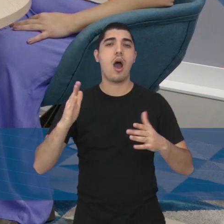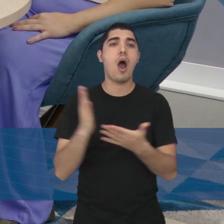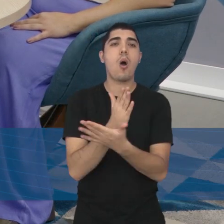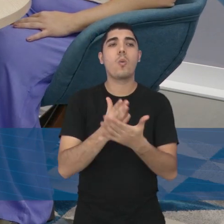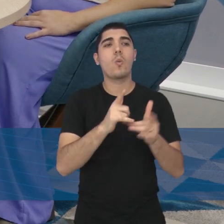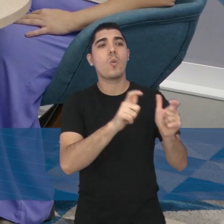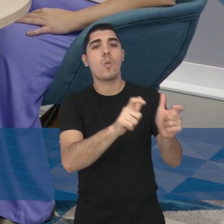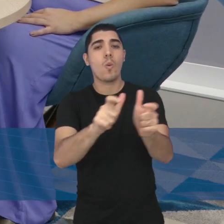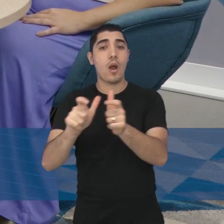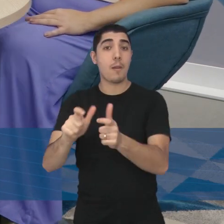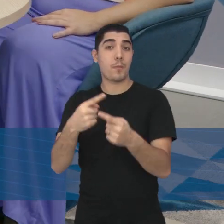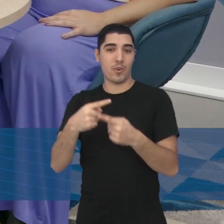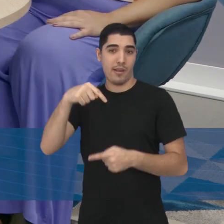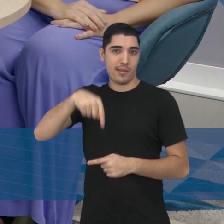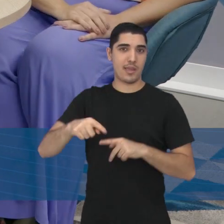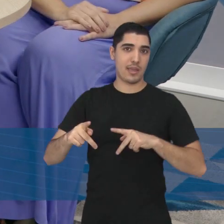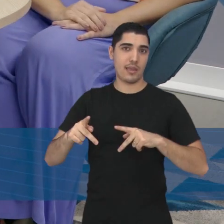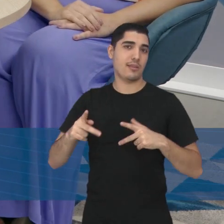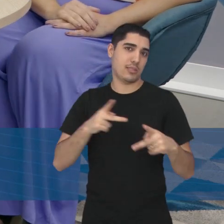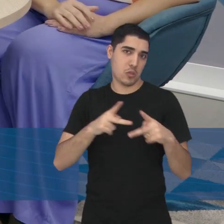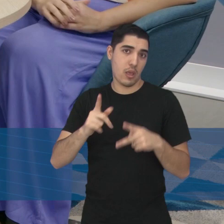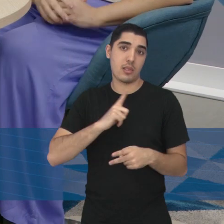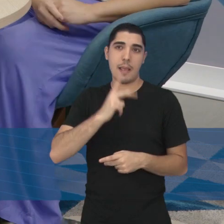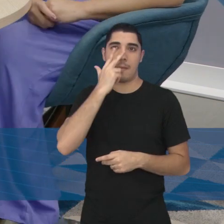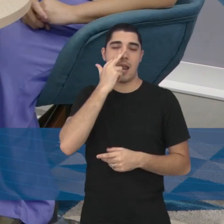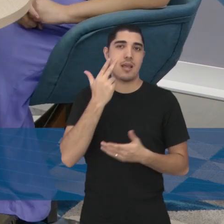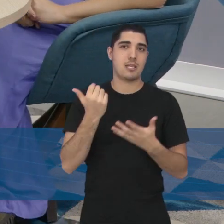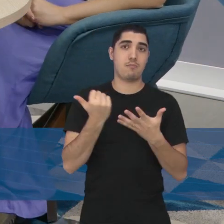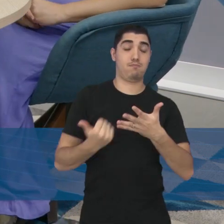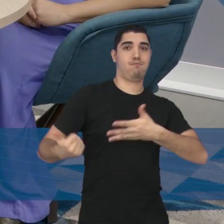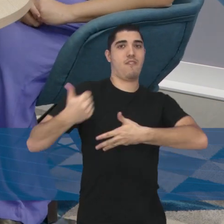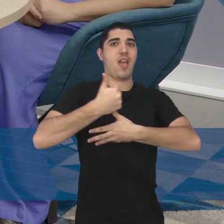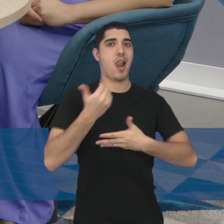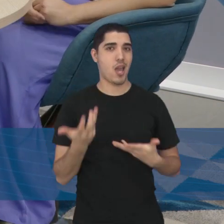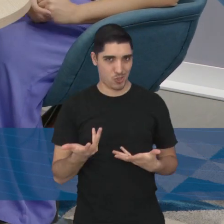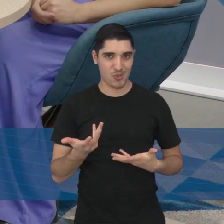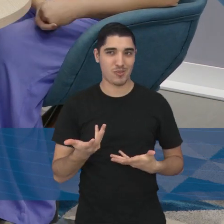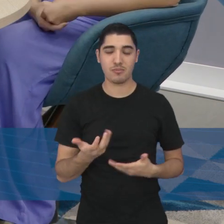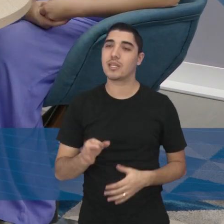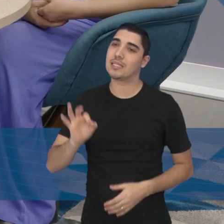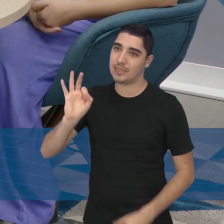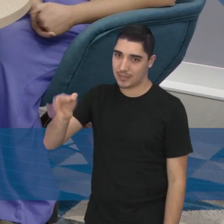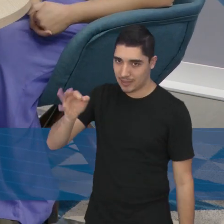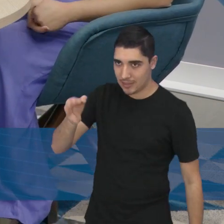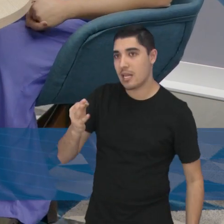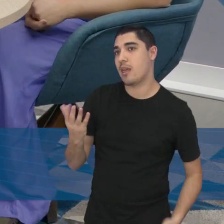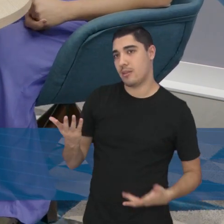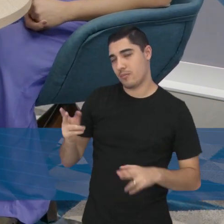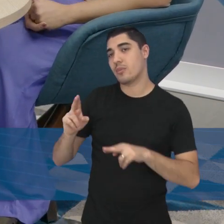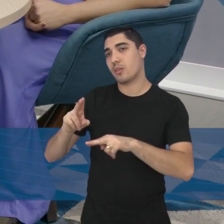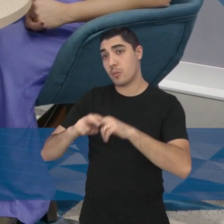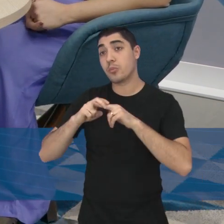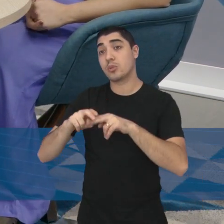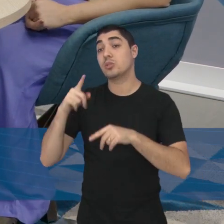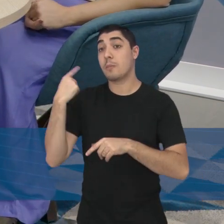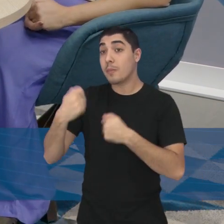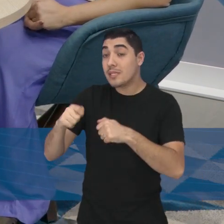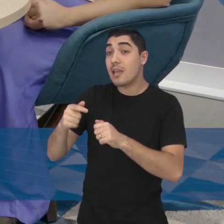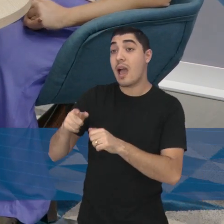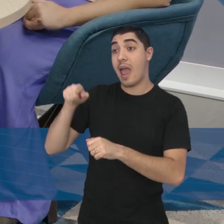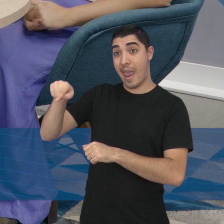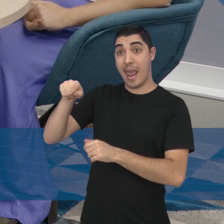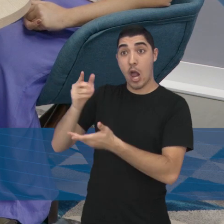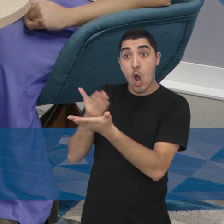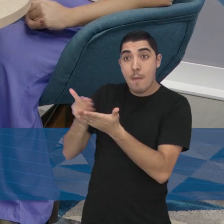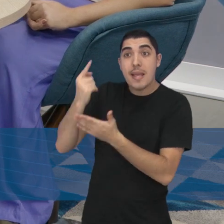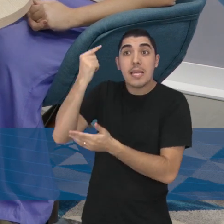Estamos ainda numa região privilegiada do país. Privilegiadas, mas né? ainda tem muitas adolescentes que vão pensar em planejamento familiar depois do primeiro